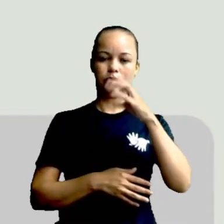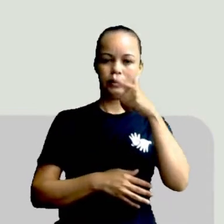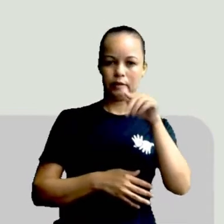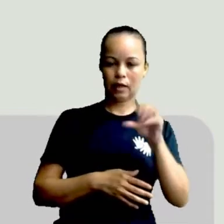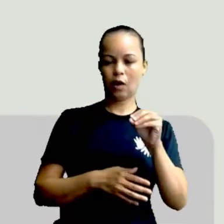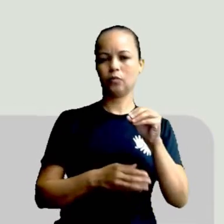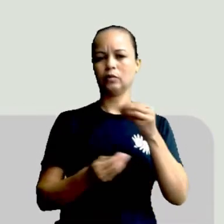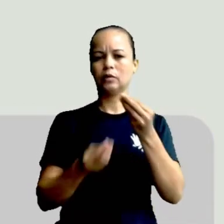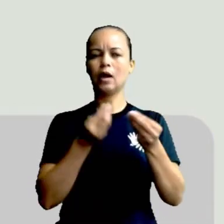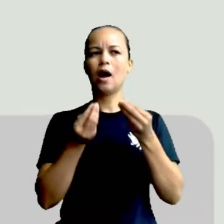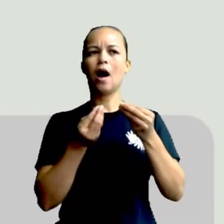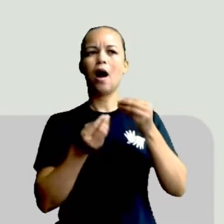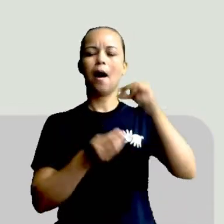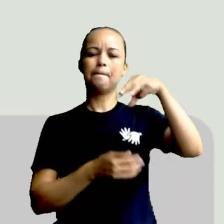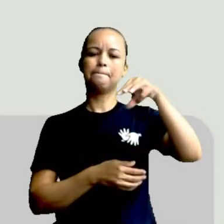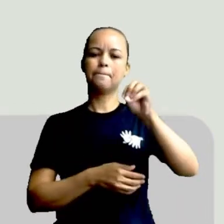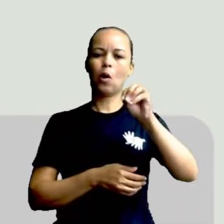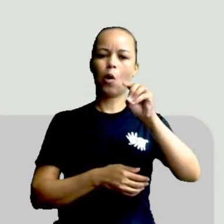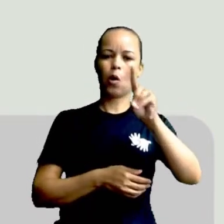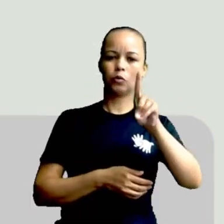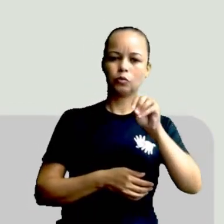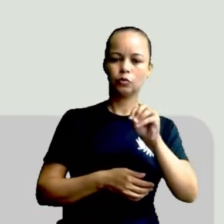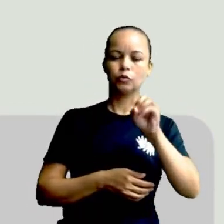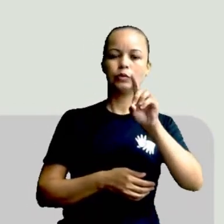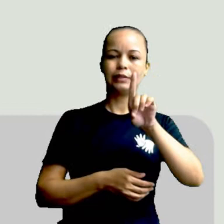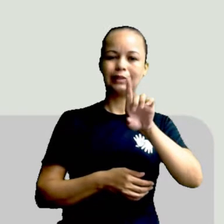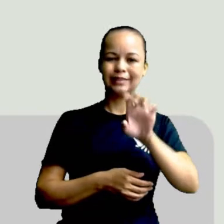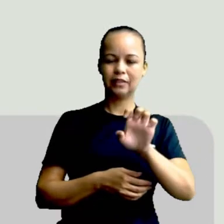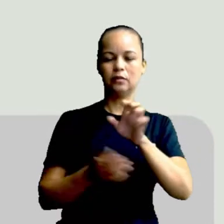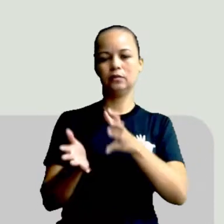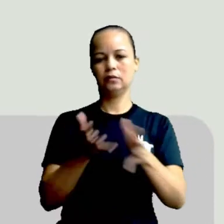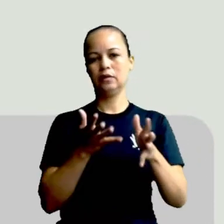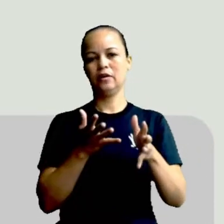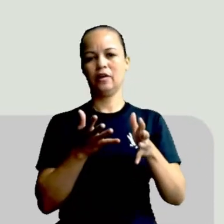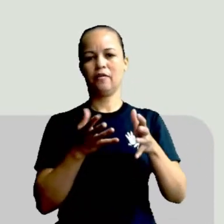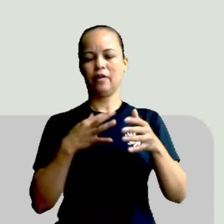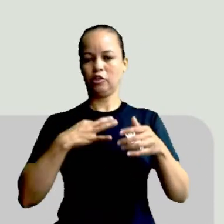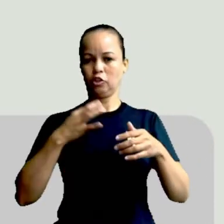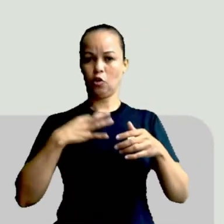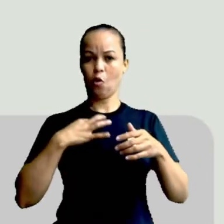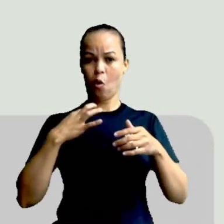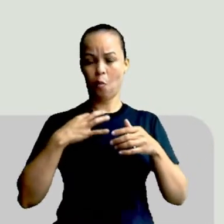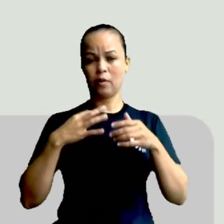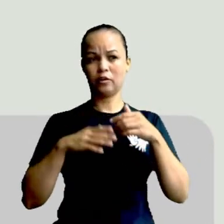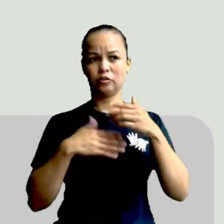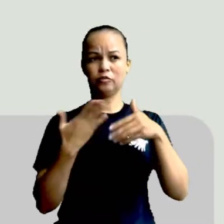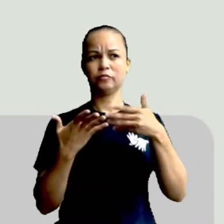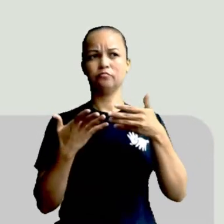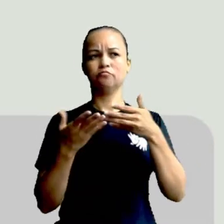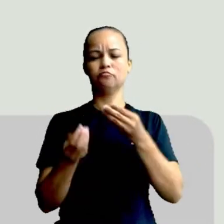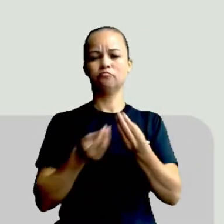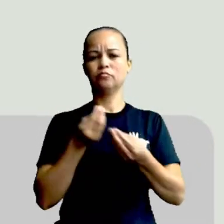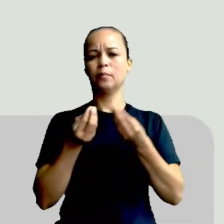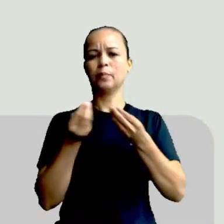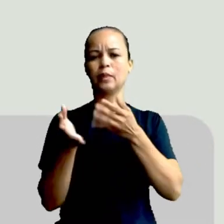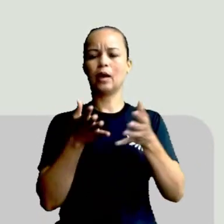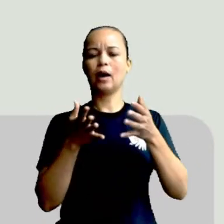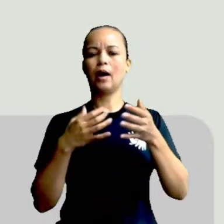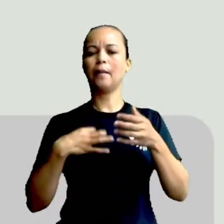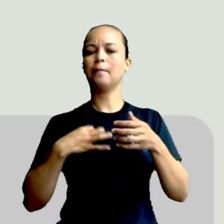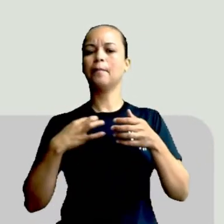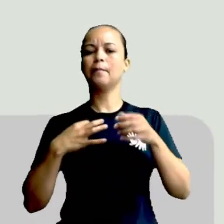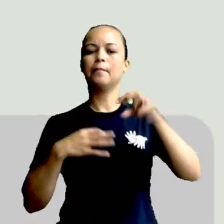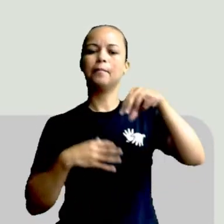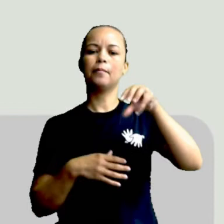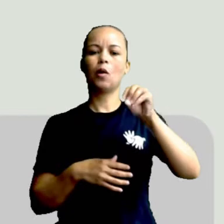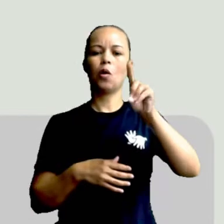entendida se veste roupas a Luís 15 o ou seja veste roupas a